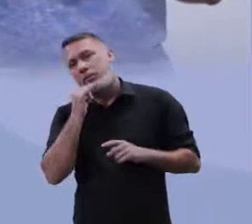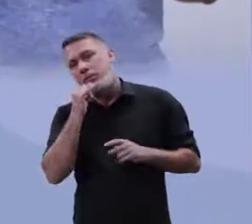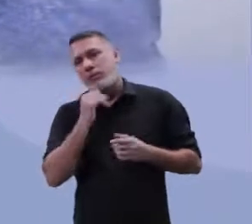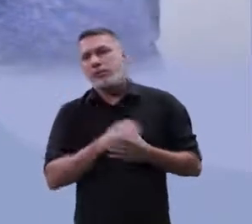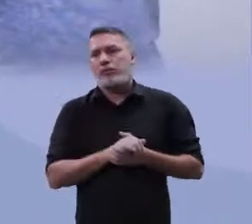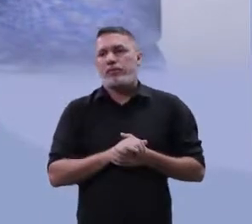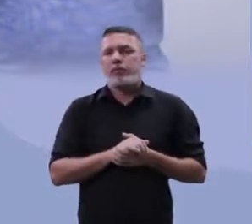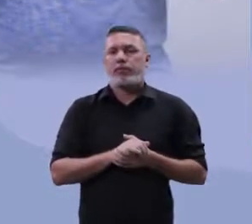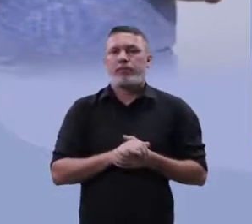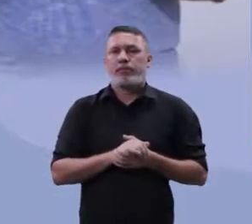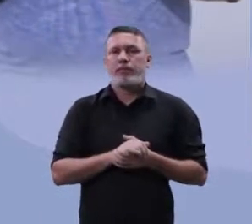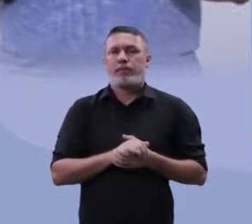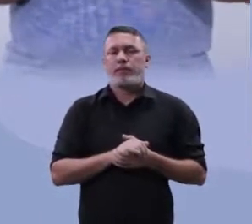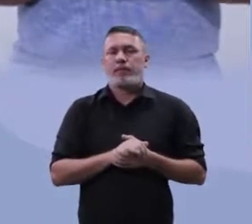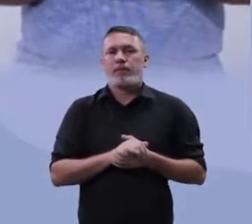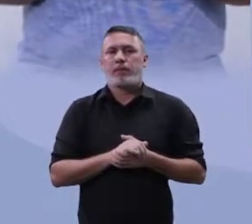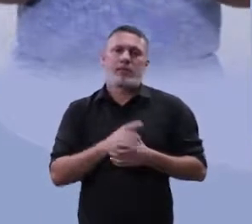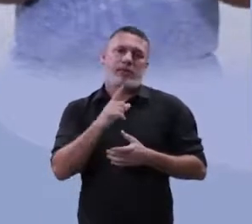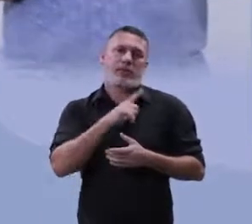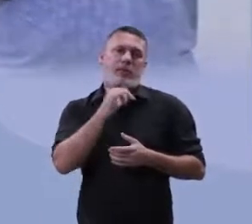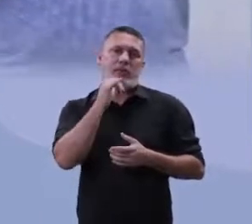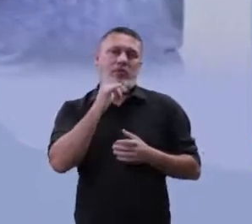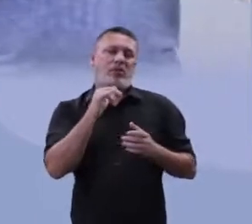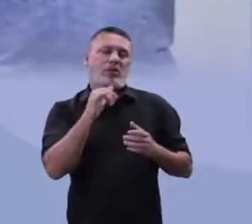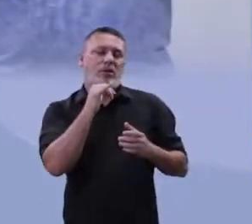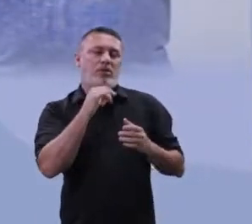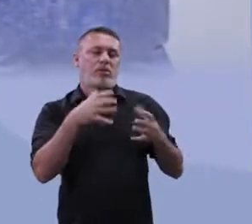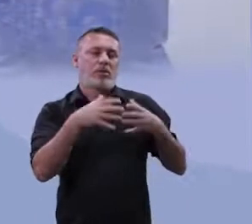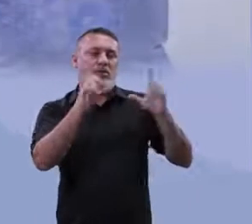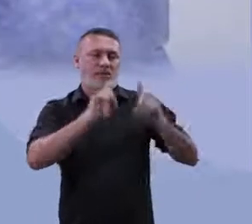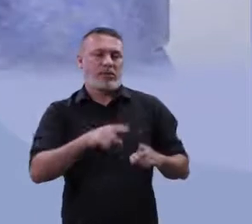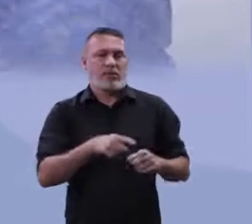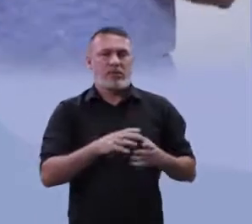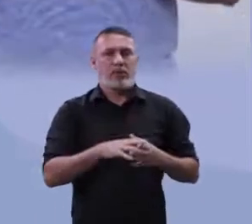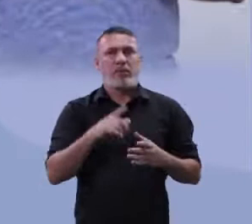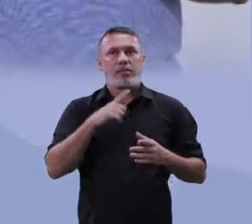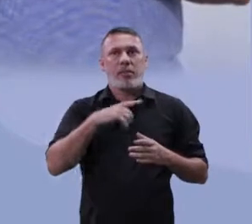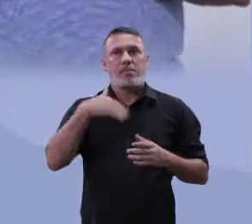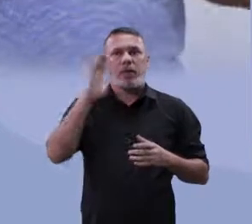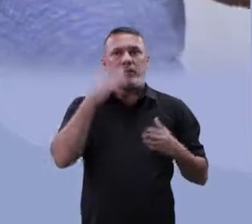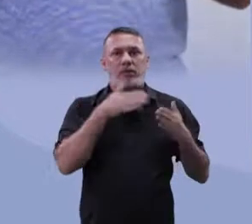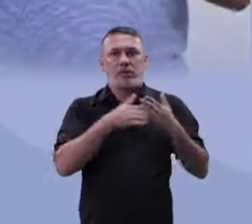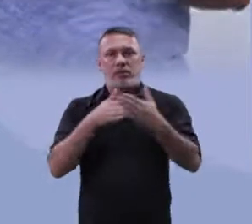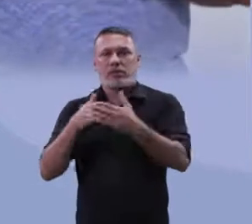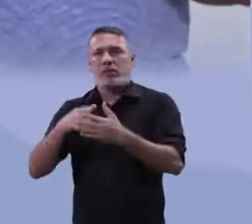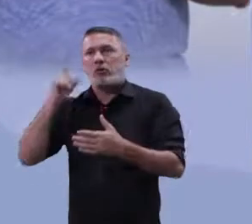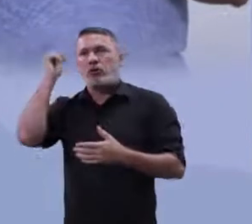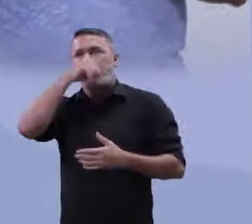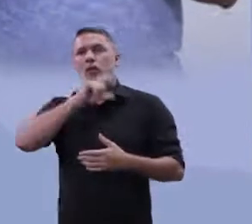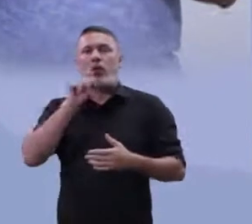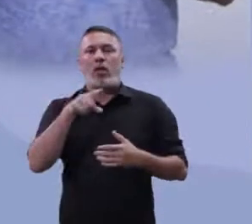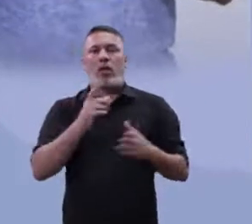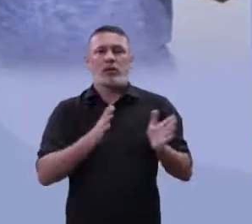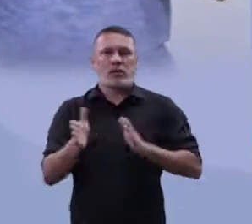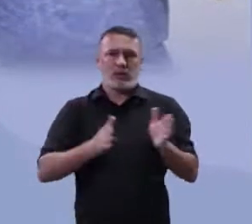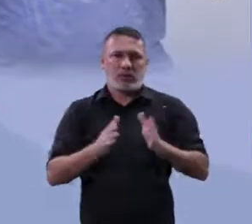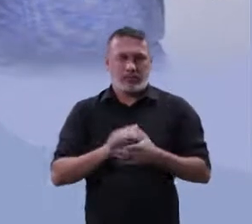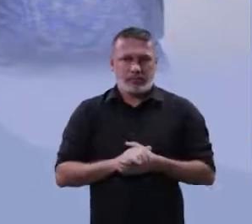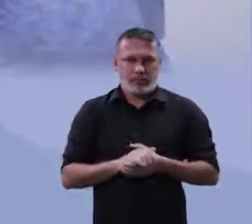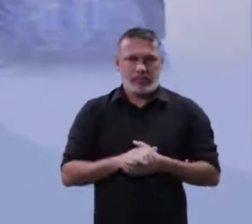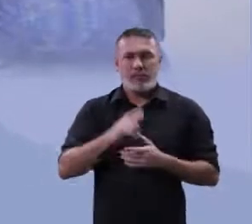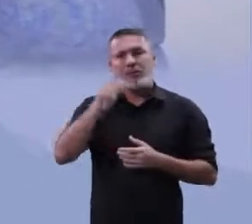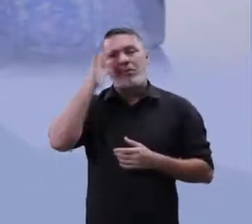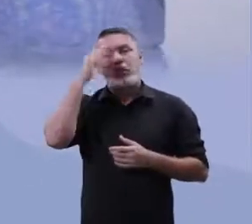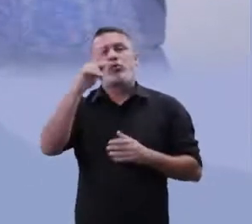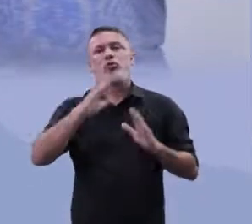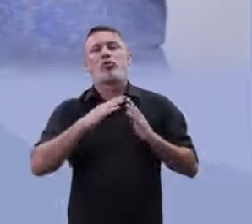maiores, né, no caso aí dos deficientes, o maior obstáculo enfrentado é a falta de acessibilidade.